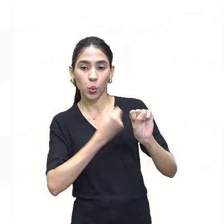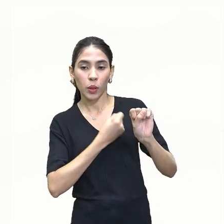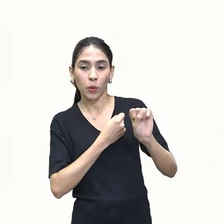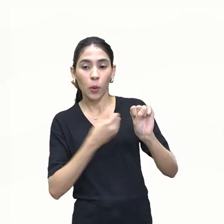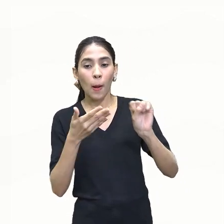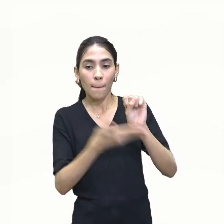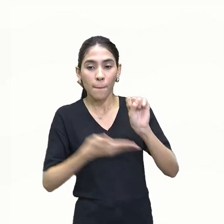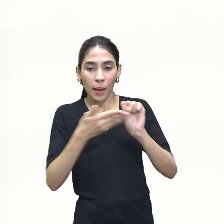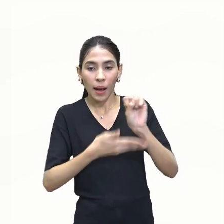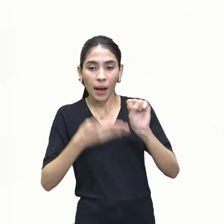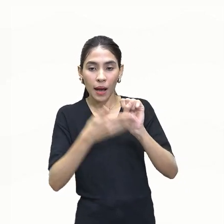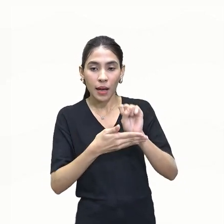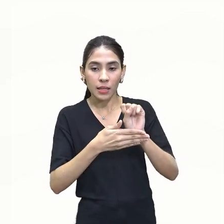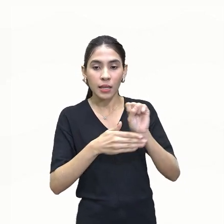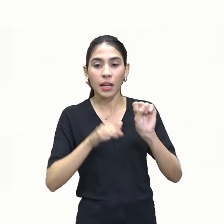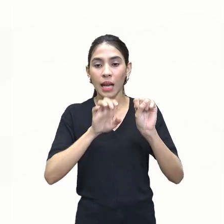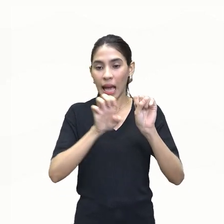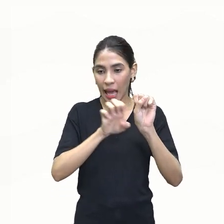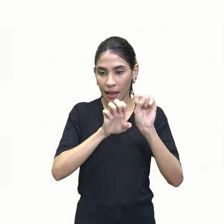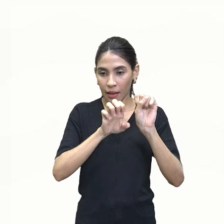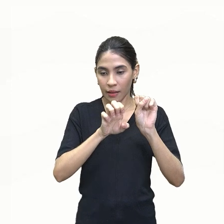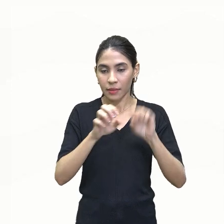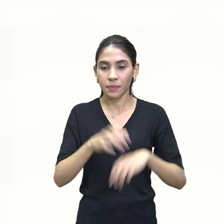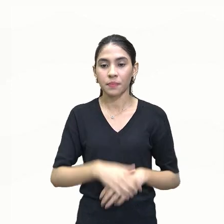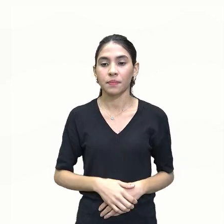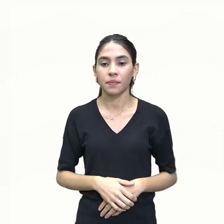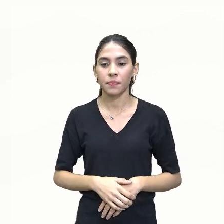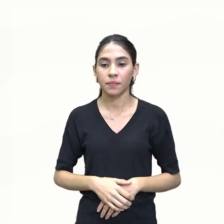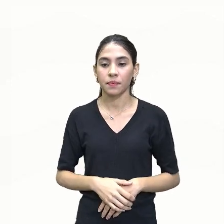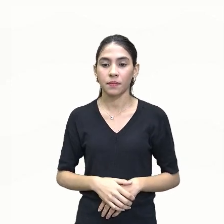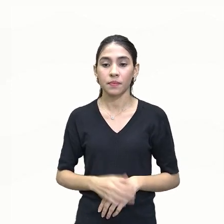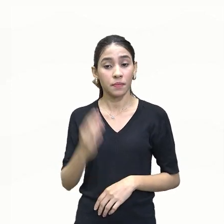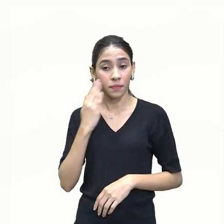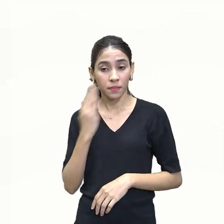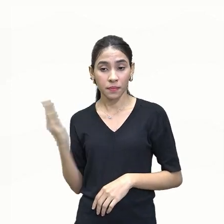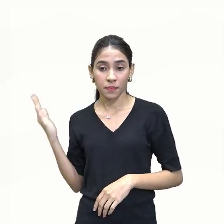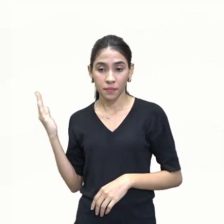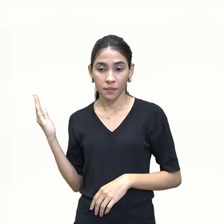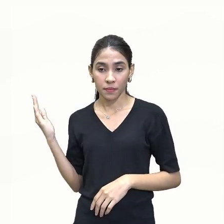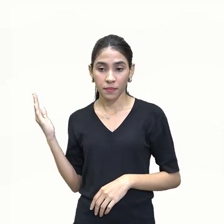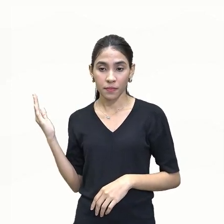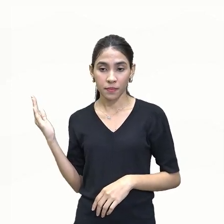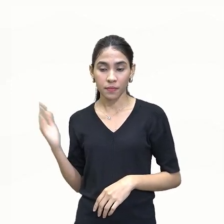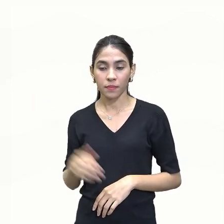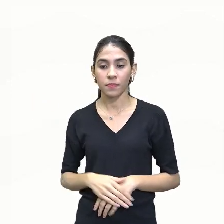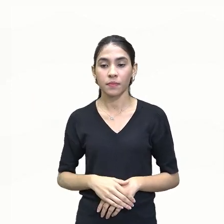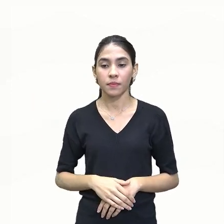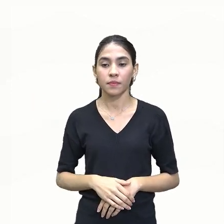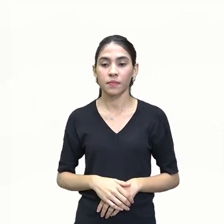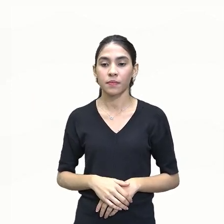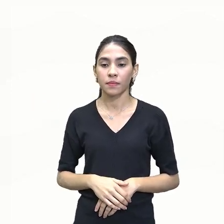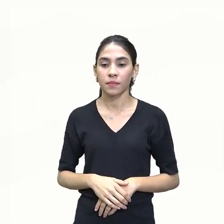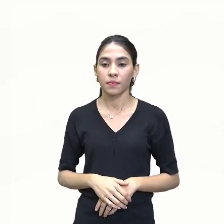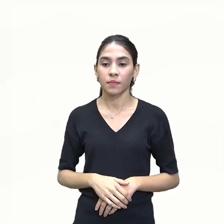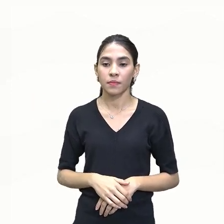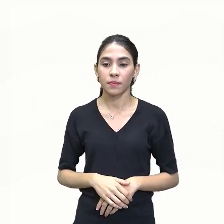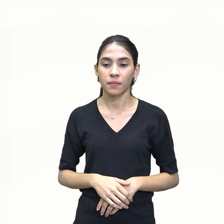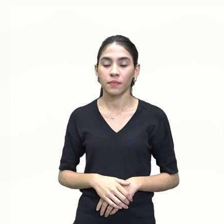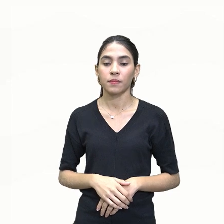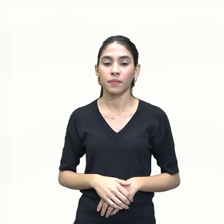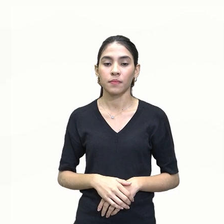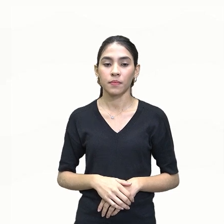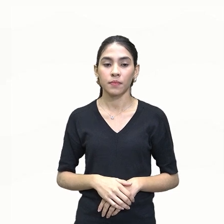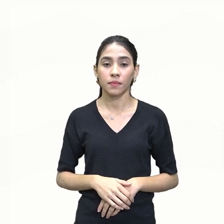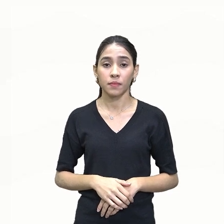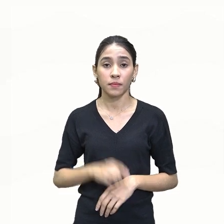era para escrever log de x na base Euler, mas a gente usa notação especial ln, tá ok? Então,